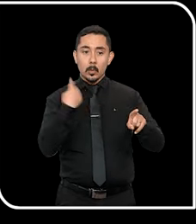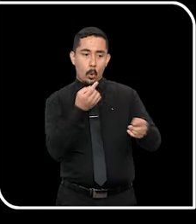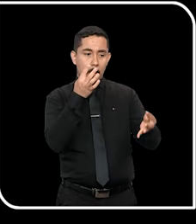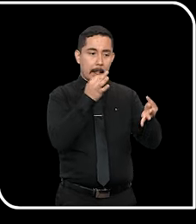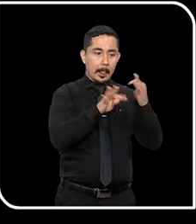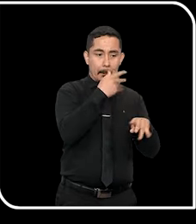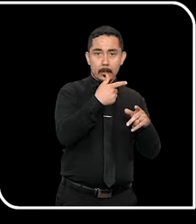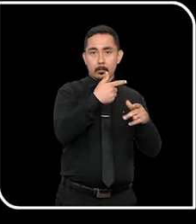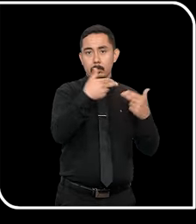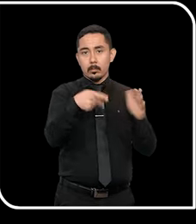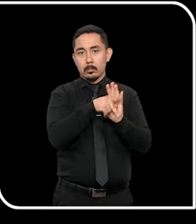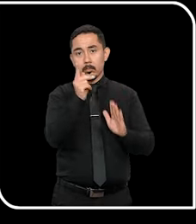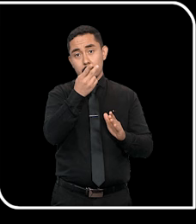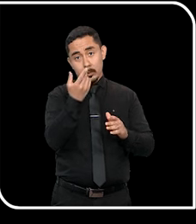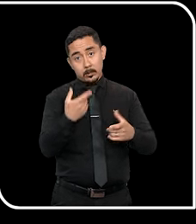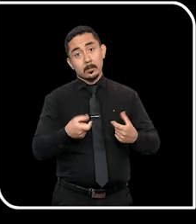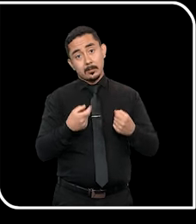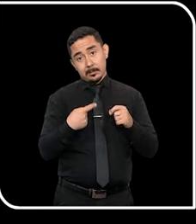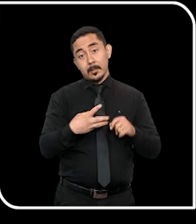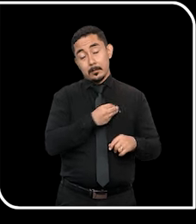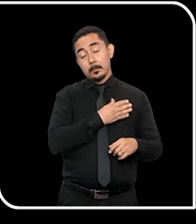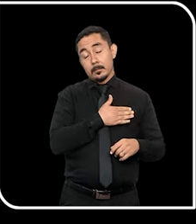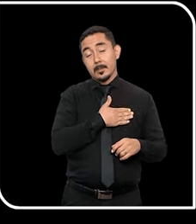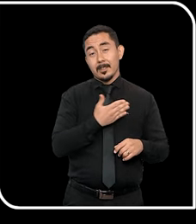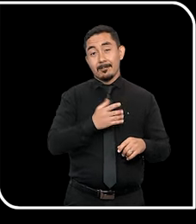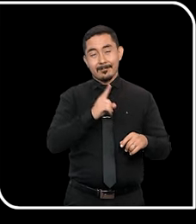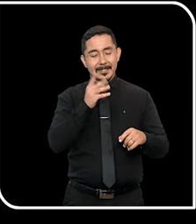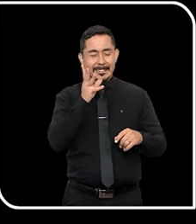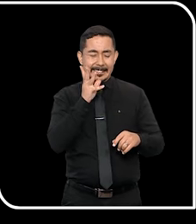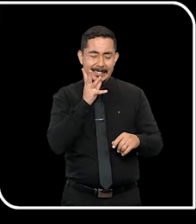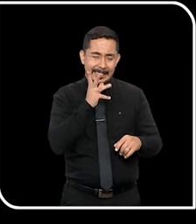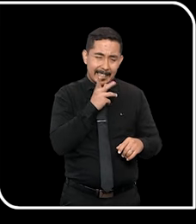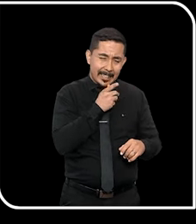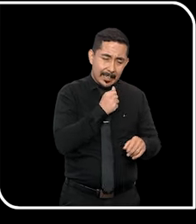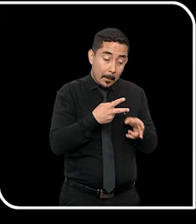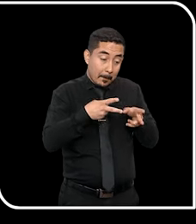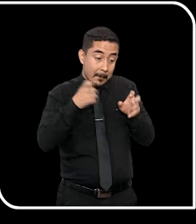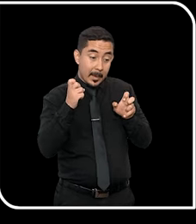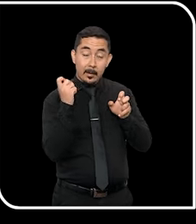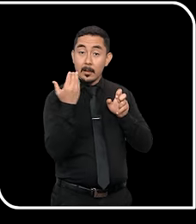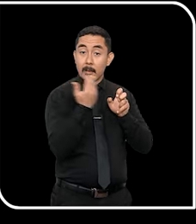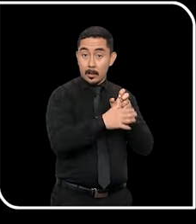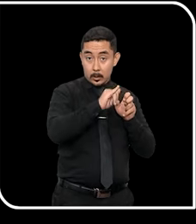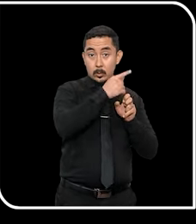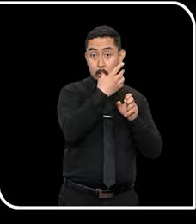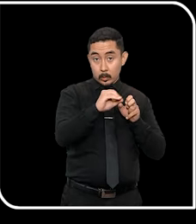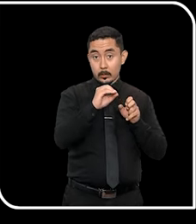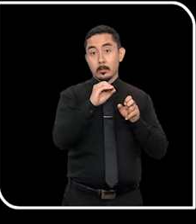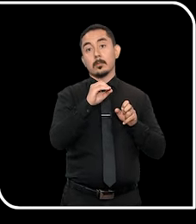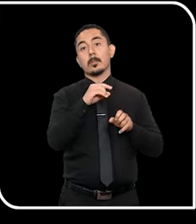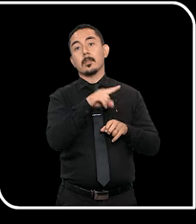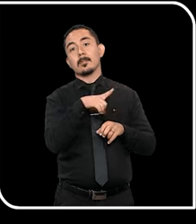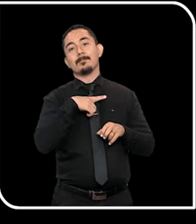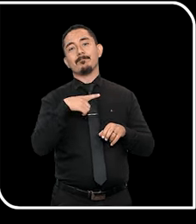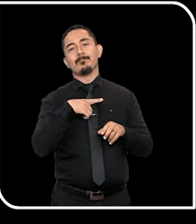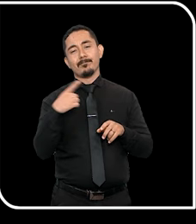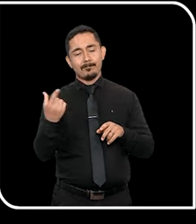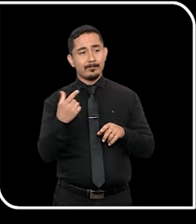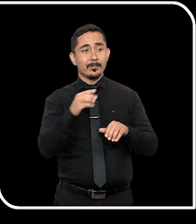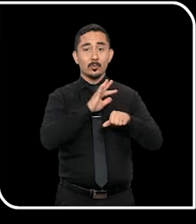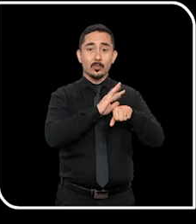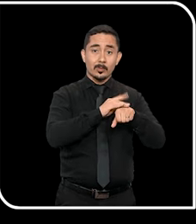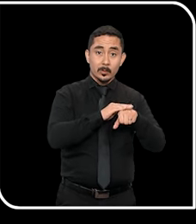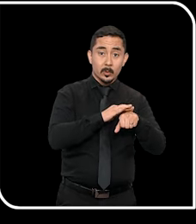de né contra leucemia com a minha filha e nós Demoramos a perceber que o João tinha alguma